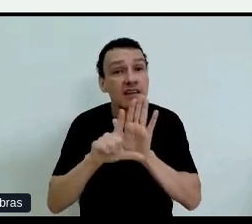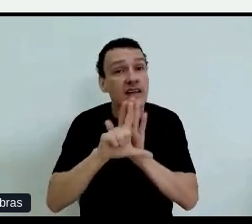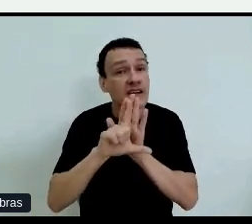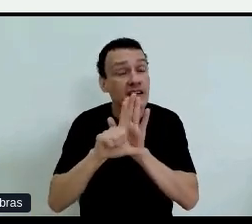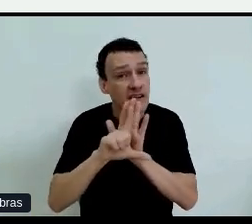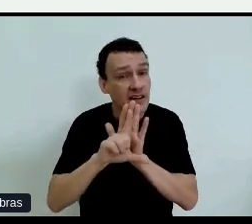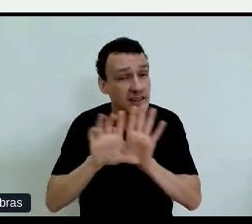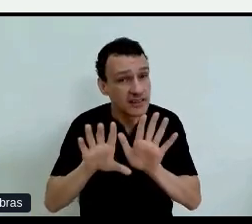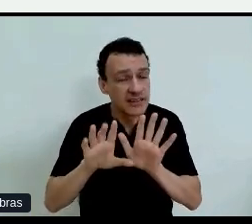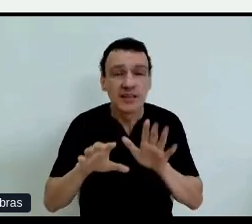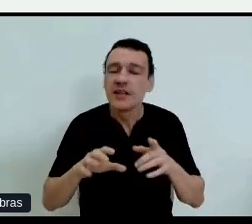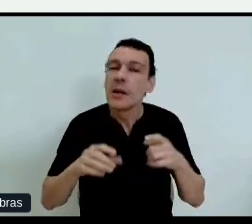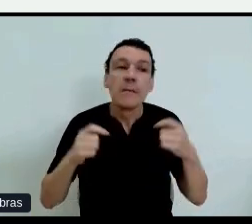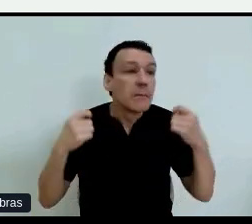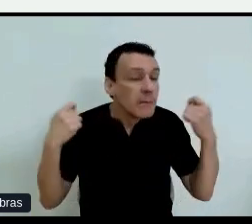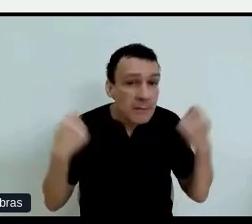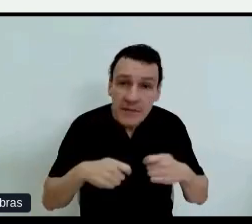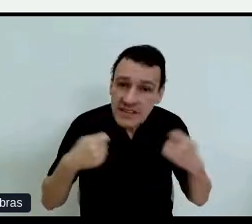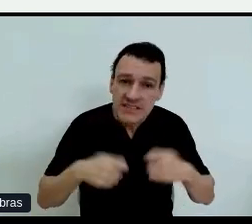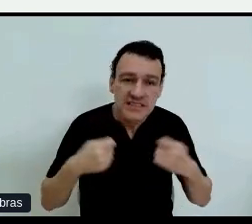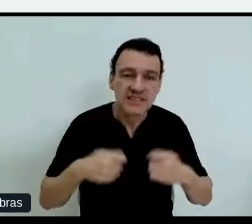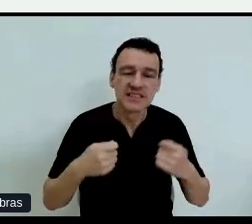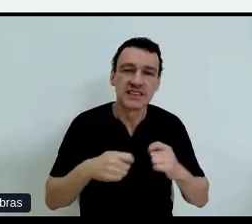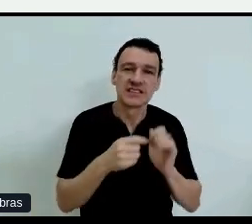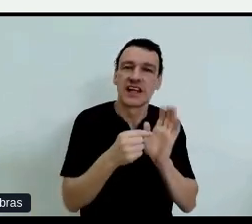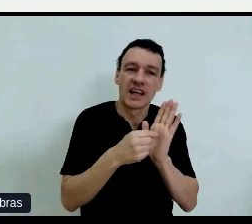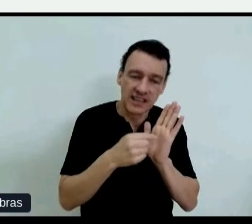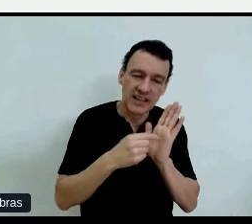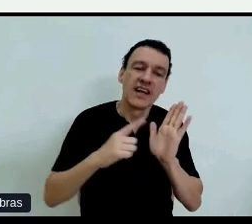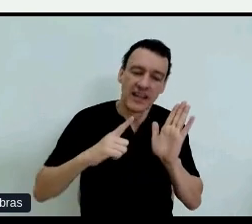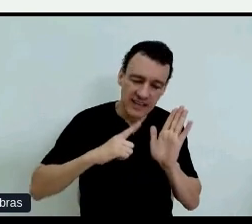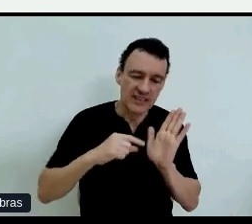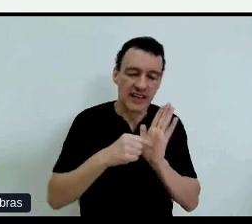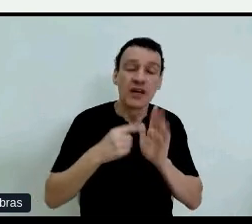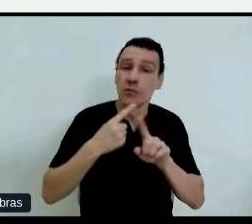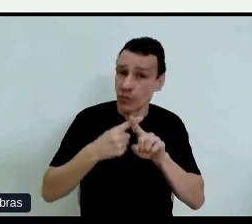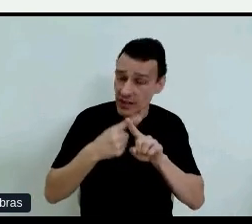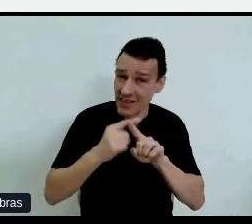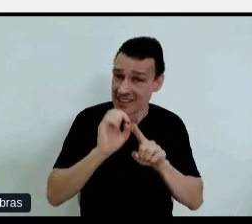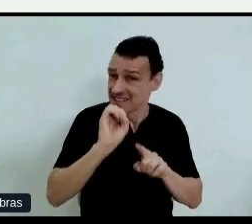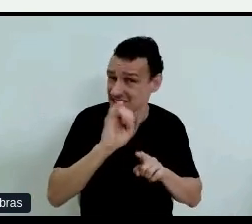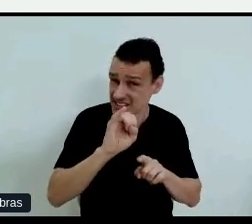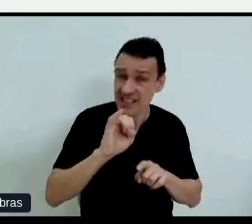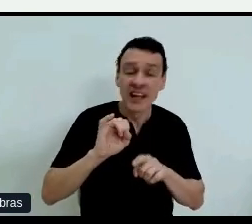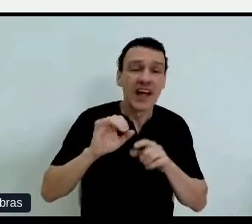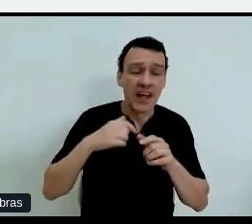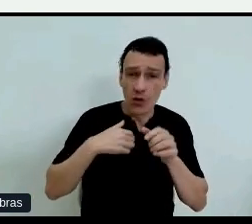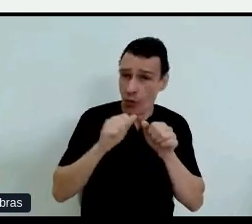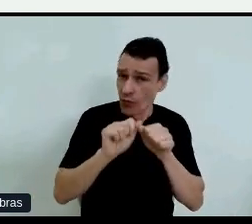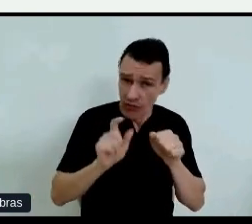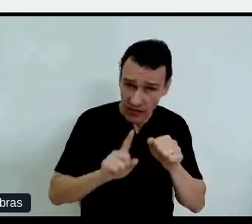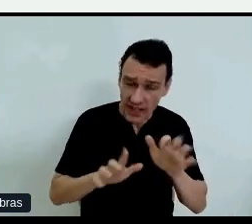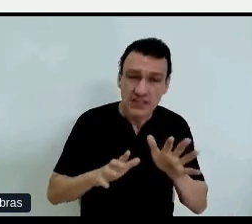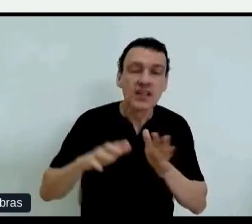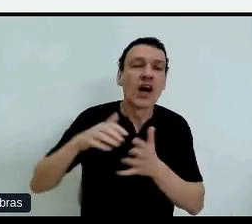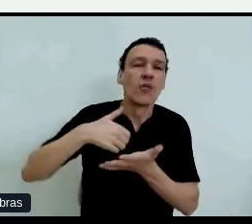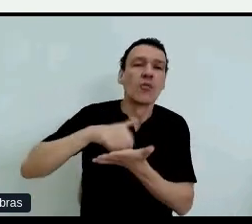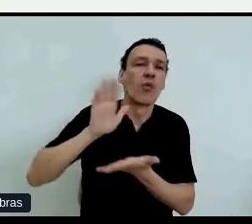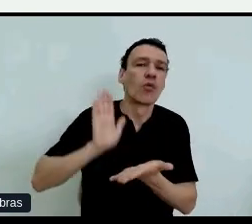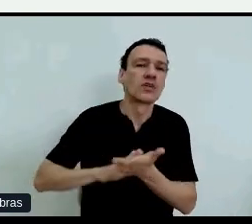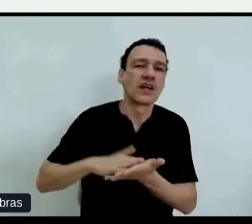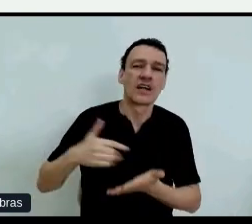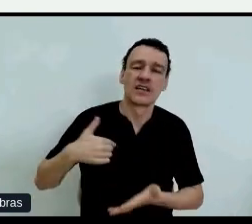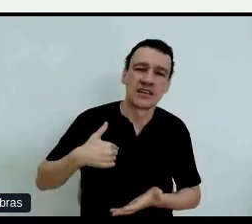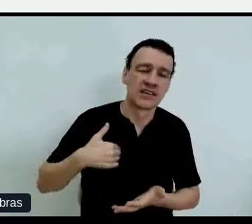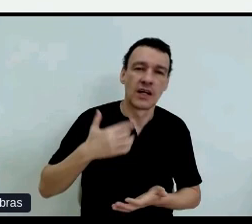o meu órgão regulatório vai me pegar e eu vou levar multa se eu não resolver. Então, são esses que